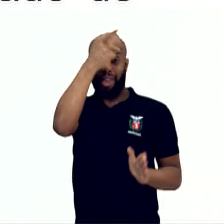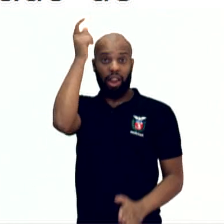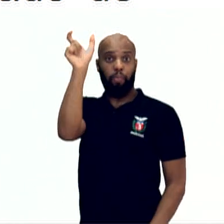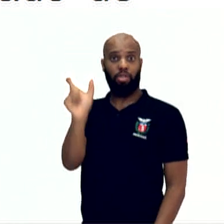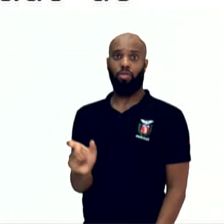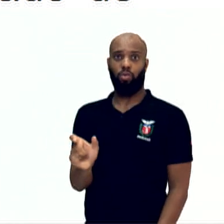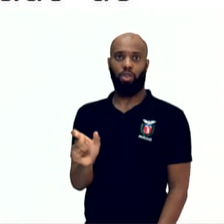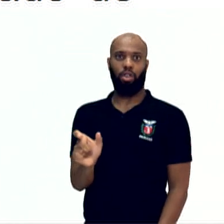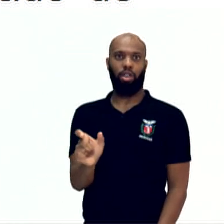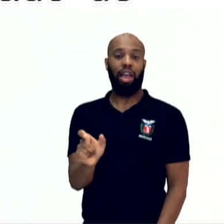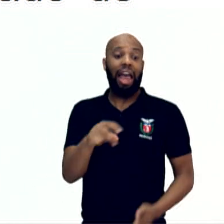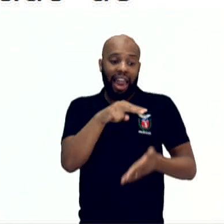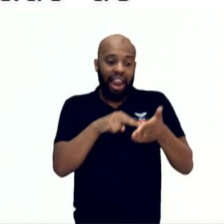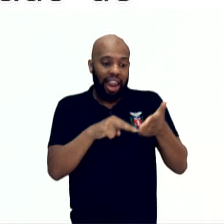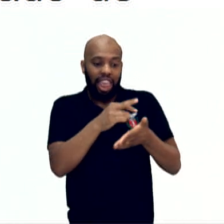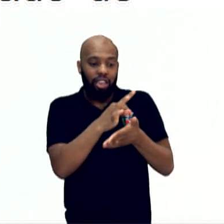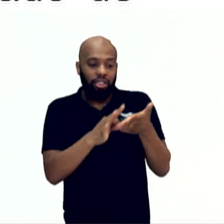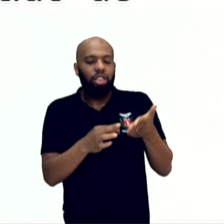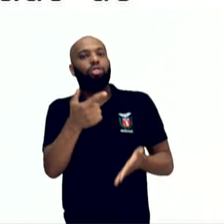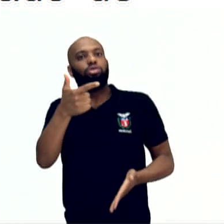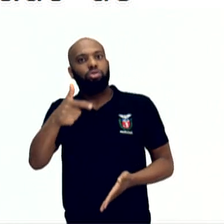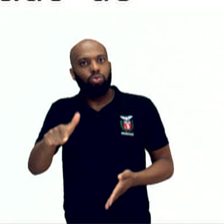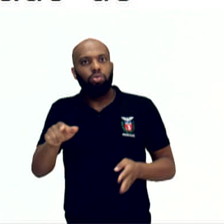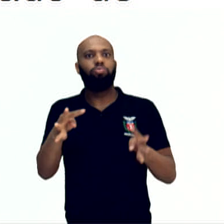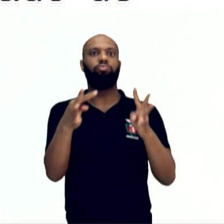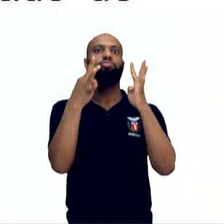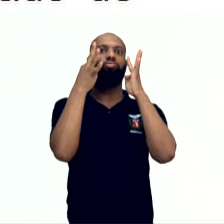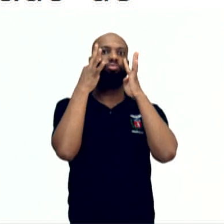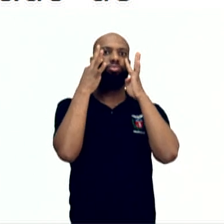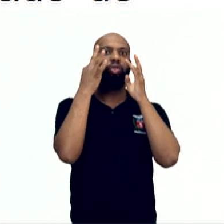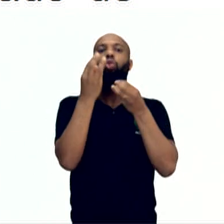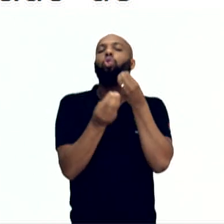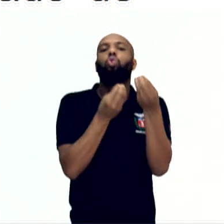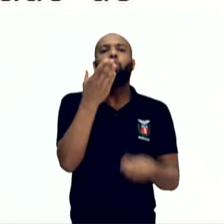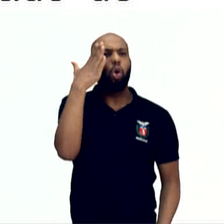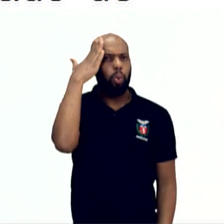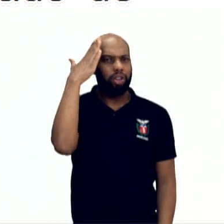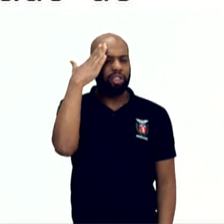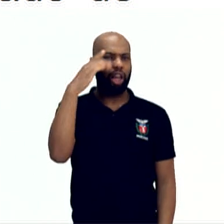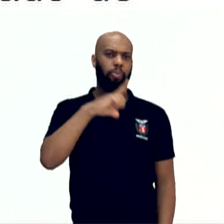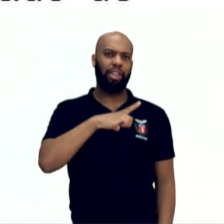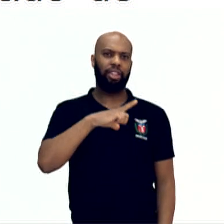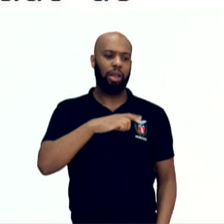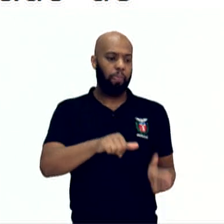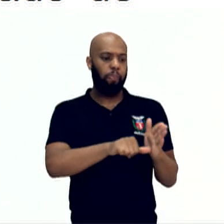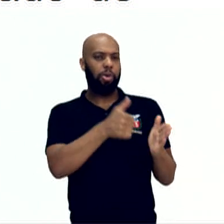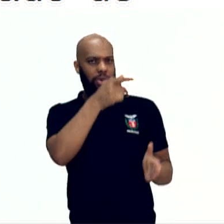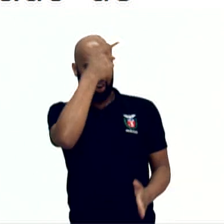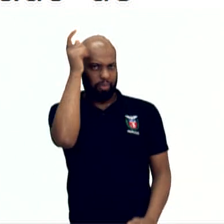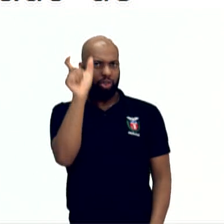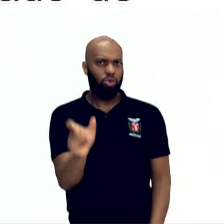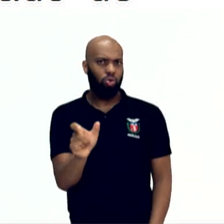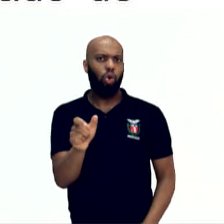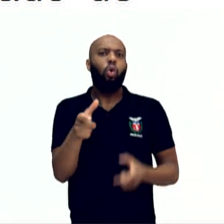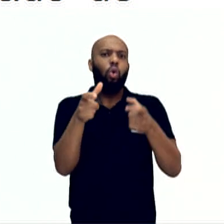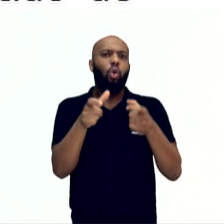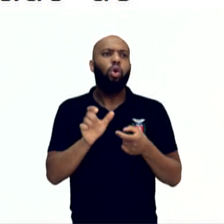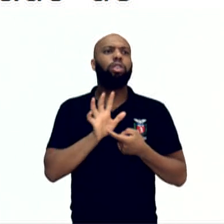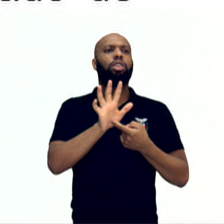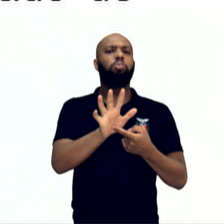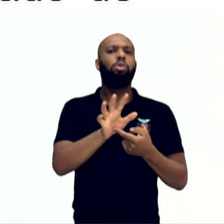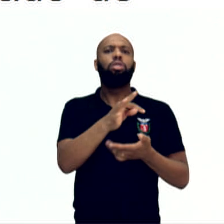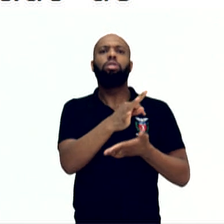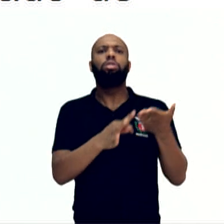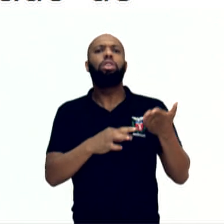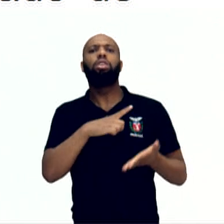pessoa. Leiam esse texto, muito atento. E como que eu sei que está em primeira pessoa? Aonde que mostra que o texto está em